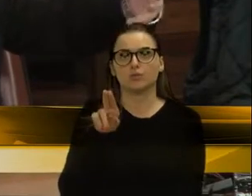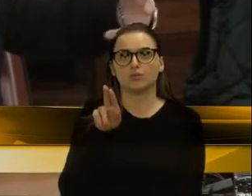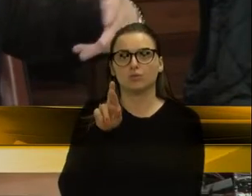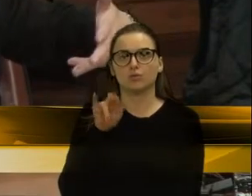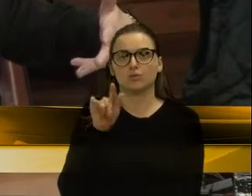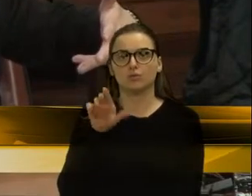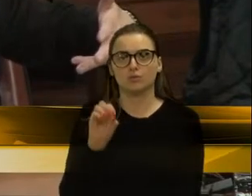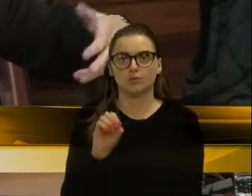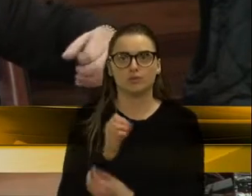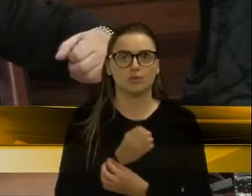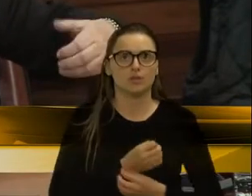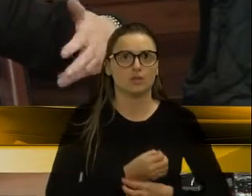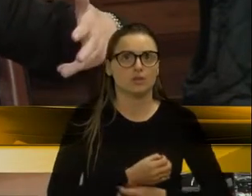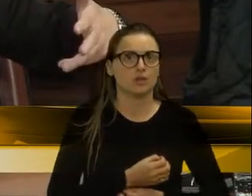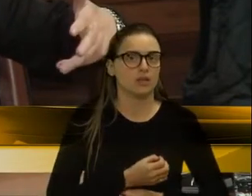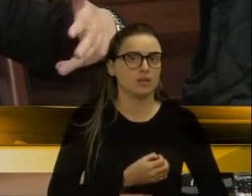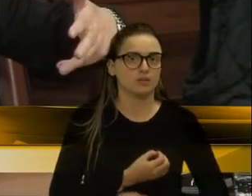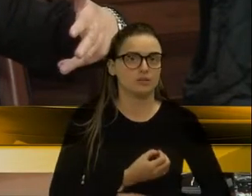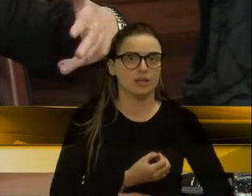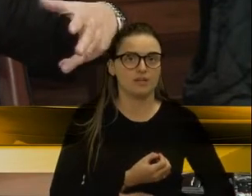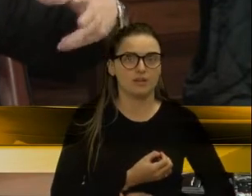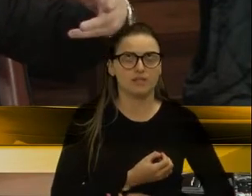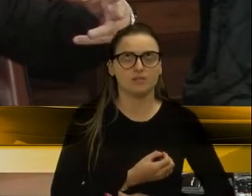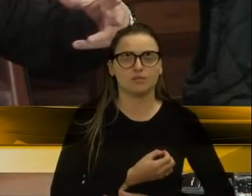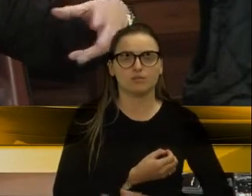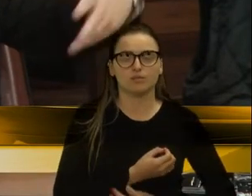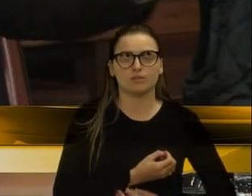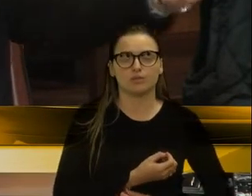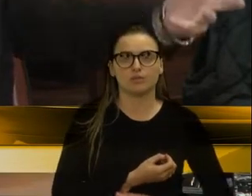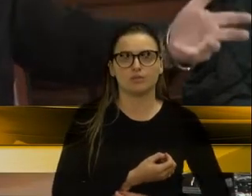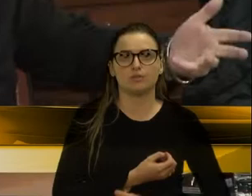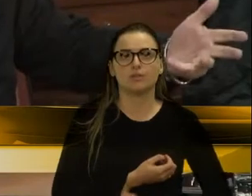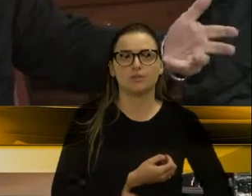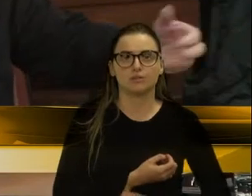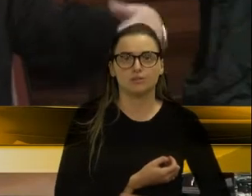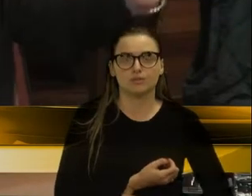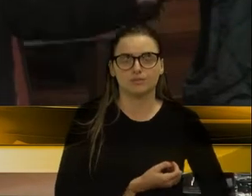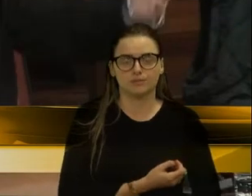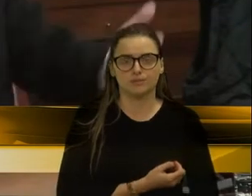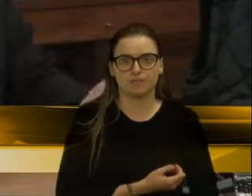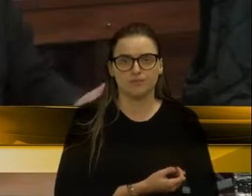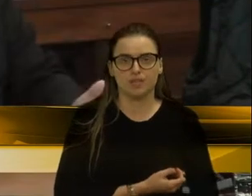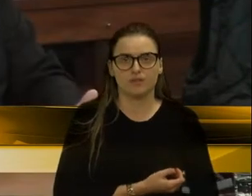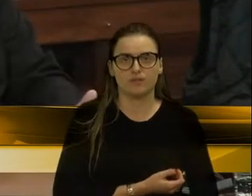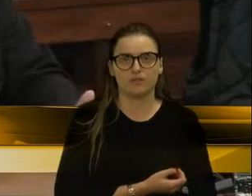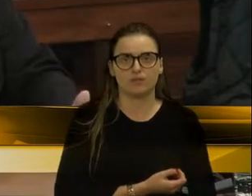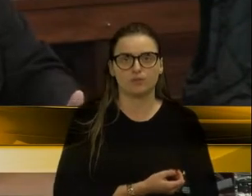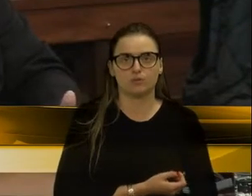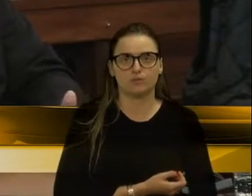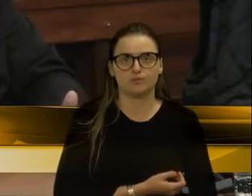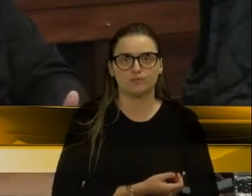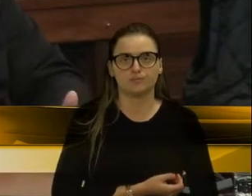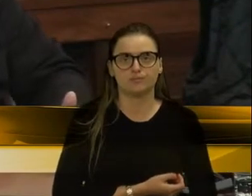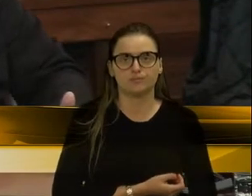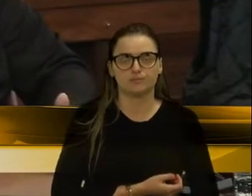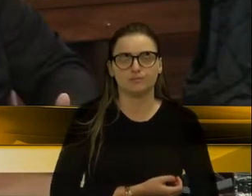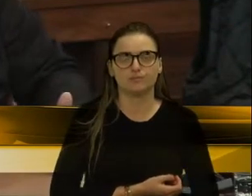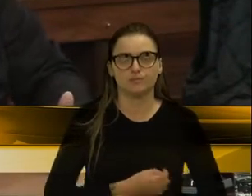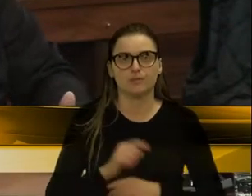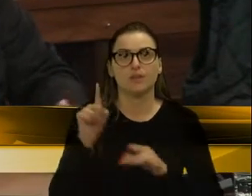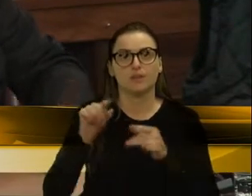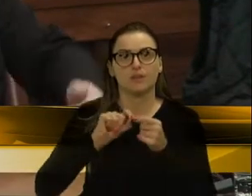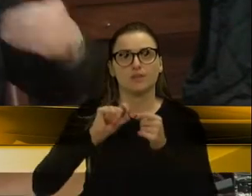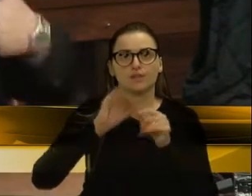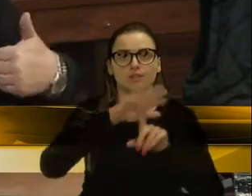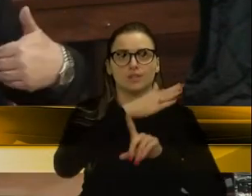nesse expediente convidou lamentavelmente na assembléia o pessoal não pode falar é só fala quem quem vai quem vai fazer a homenagem